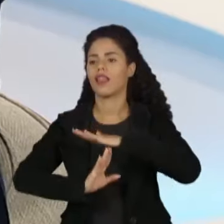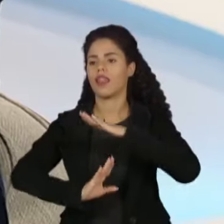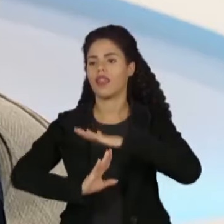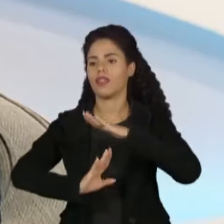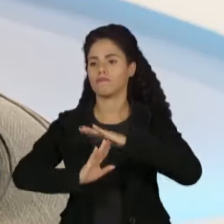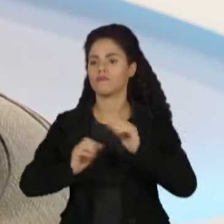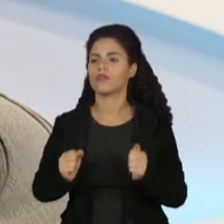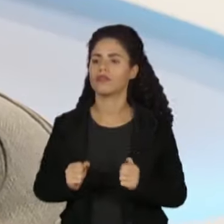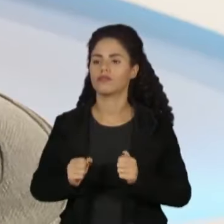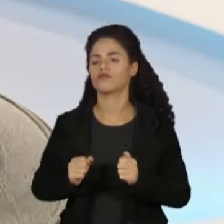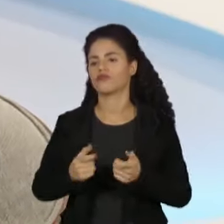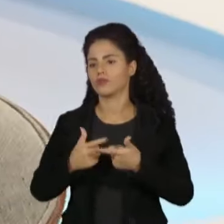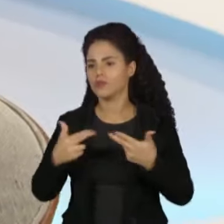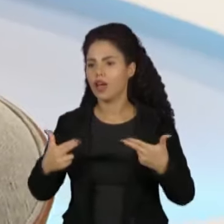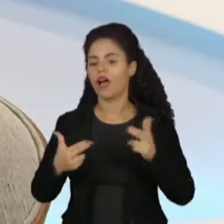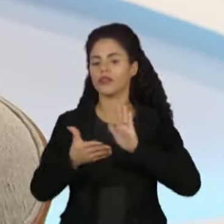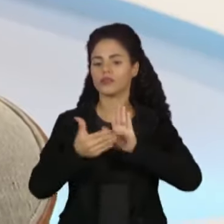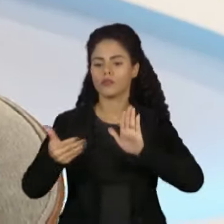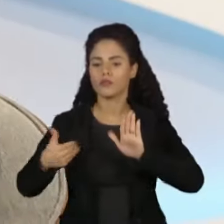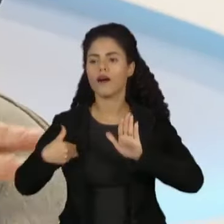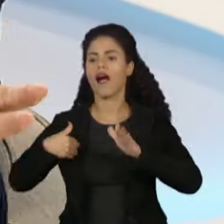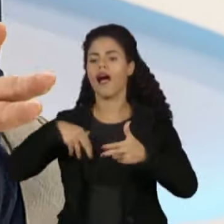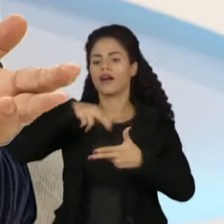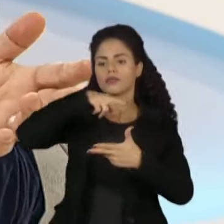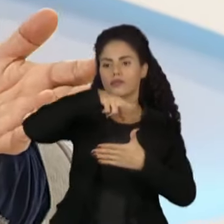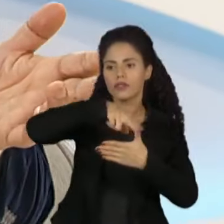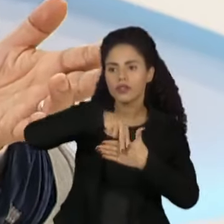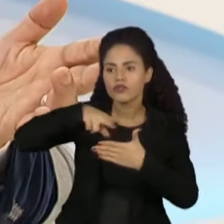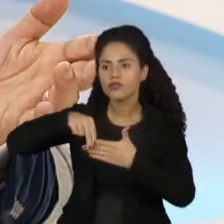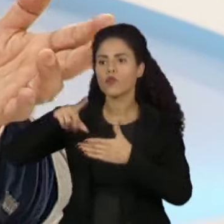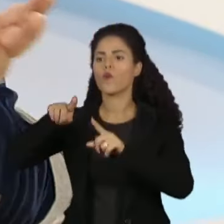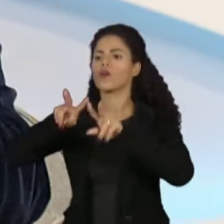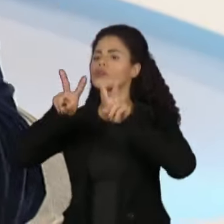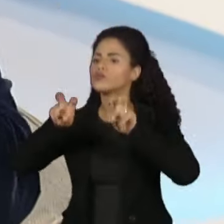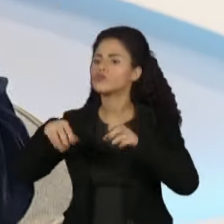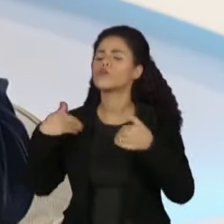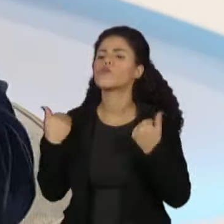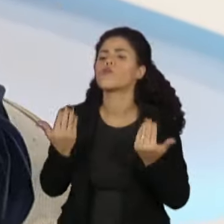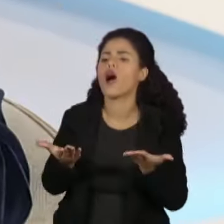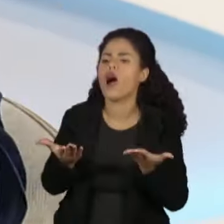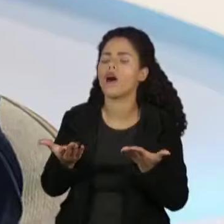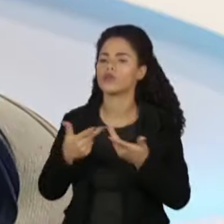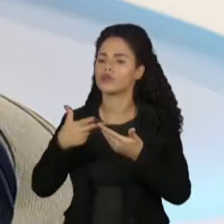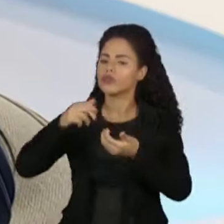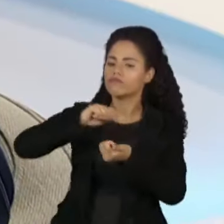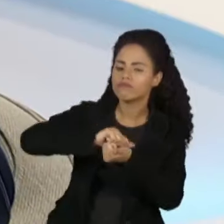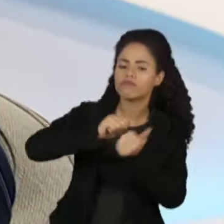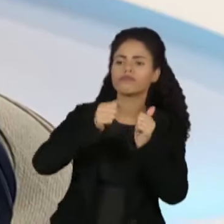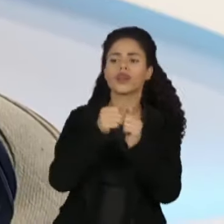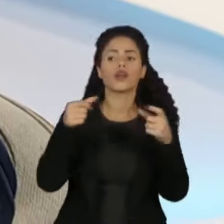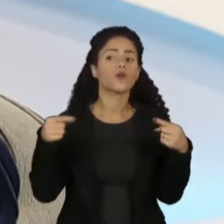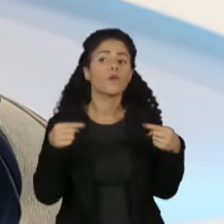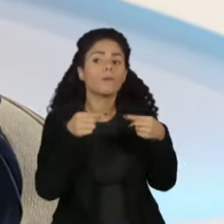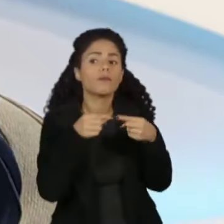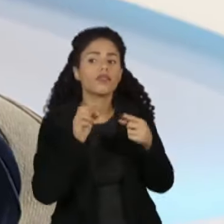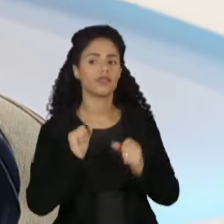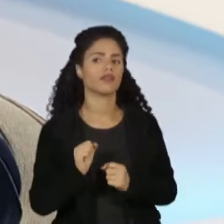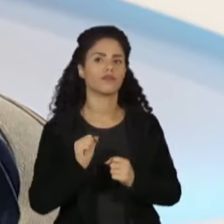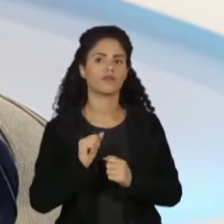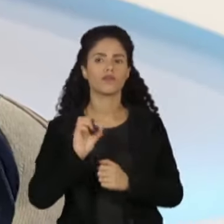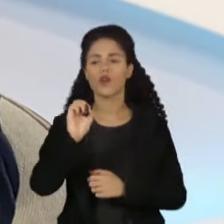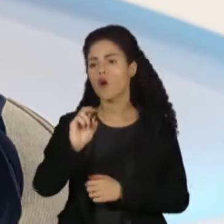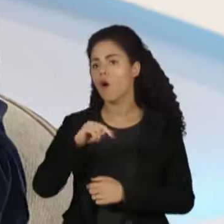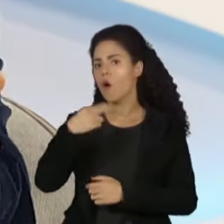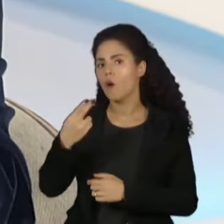éticos eh editoriais os assuntos que vão ser falados que são mais adequados à aquele veículo ou até que são